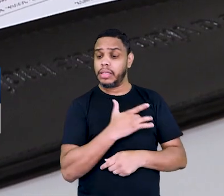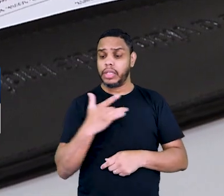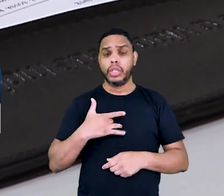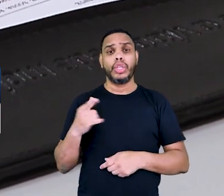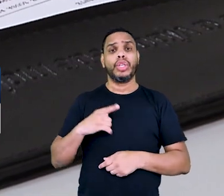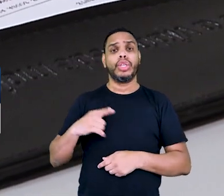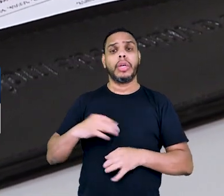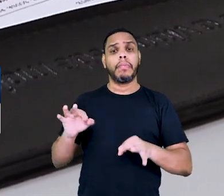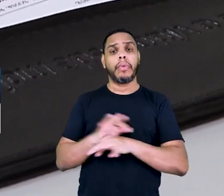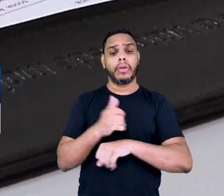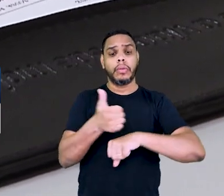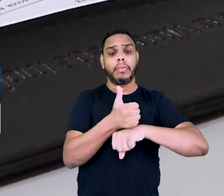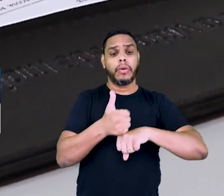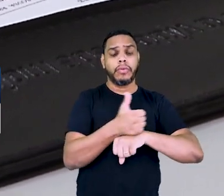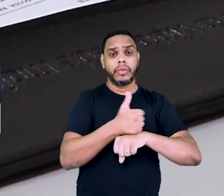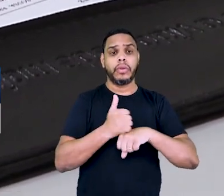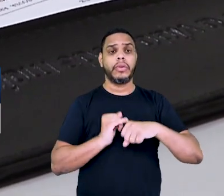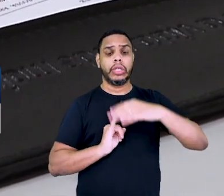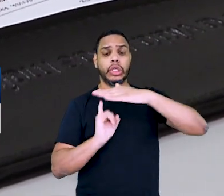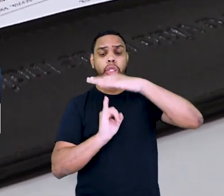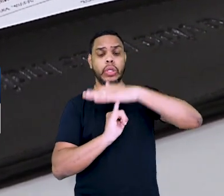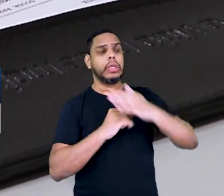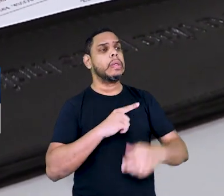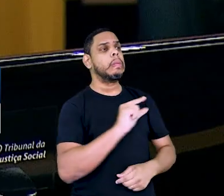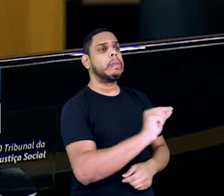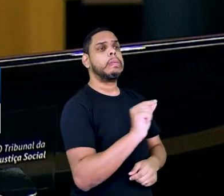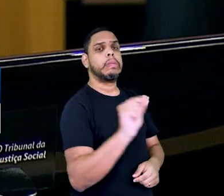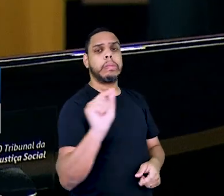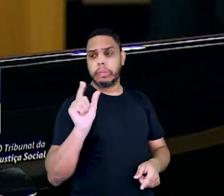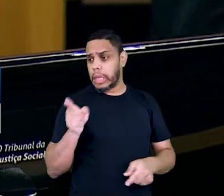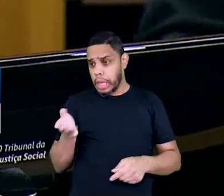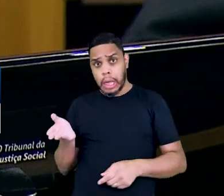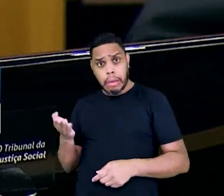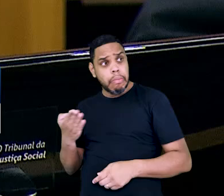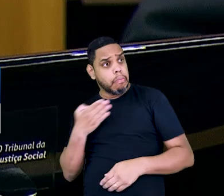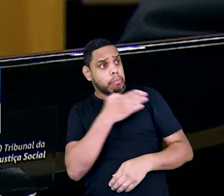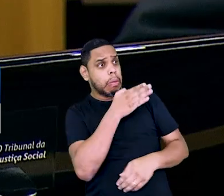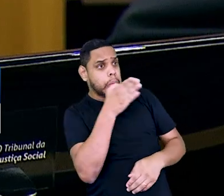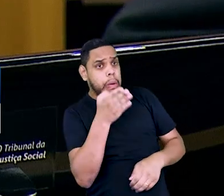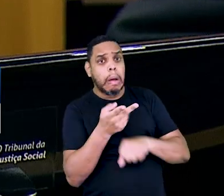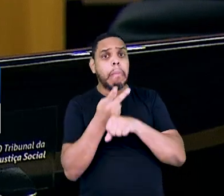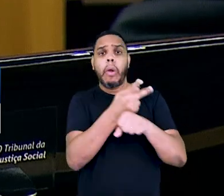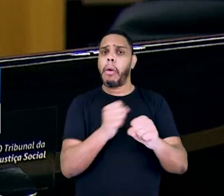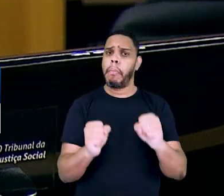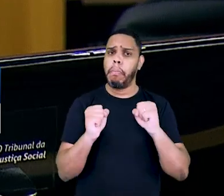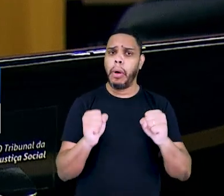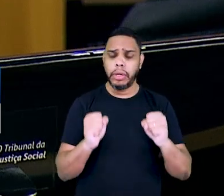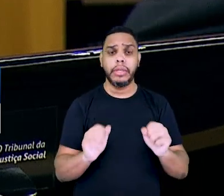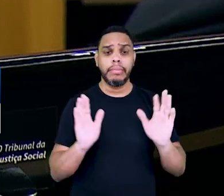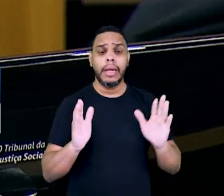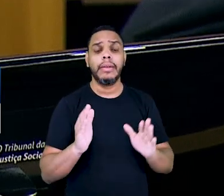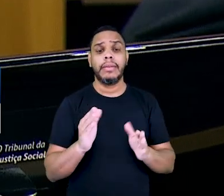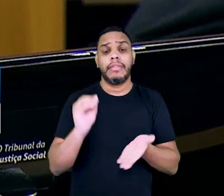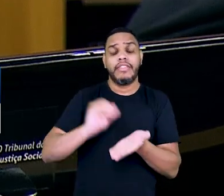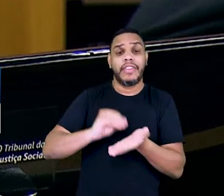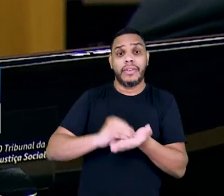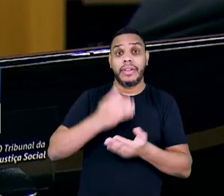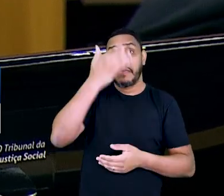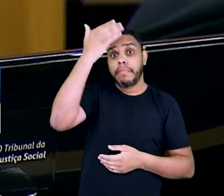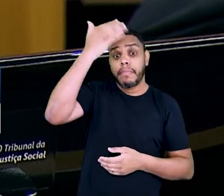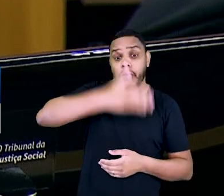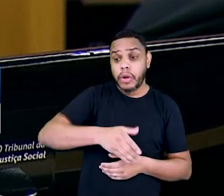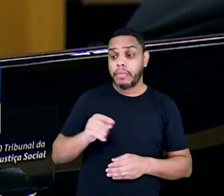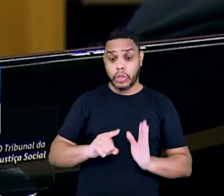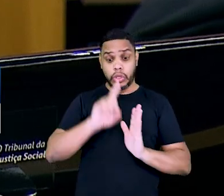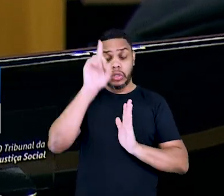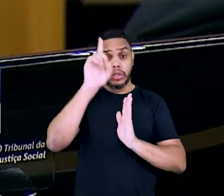disponibiliza profissionais e instituições especializadas. Segundo a ministra, não ficou comprovado que a paciente teria o